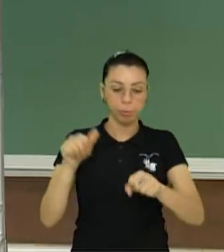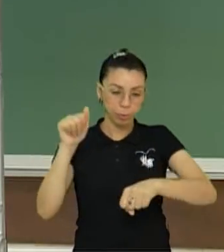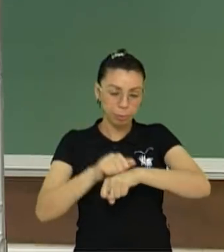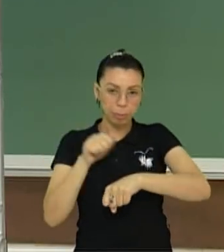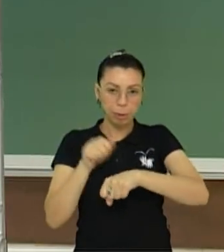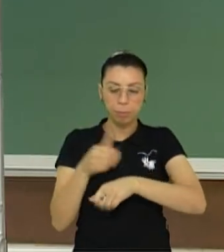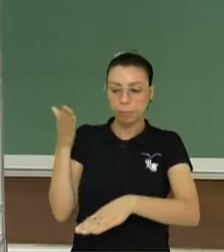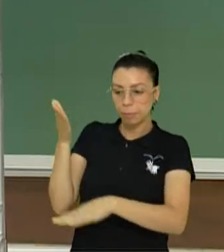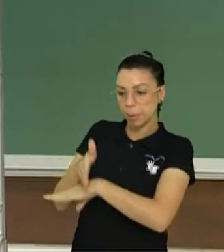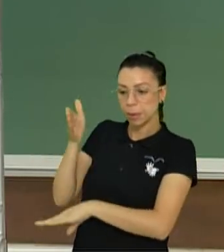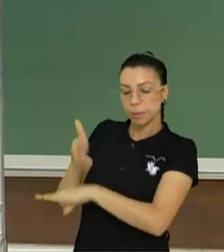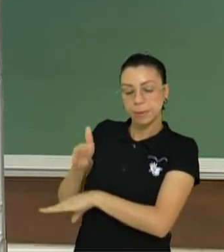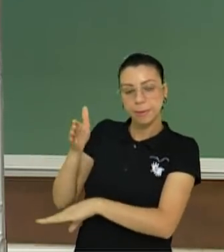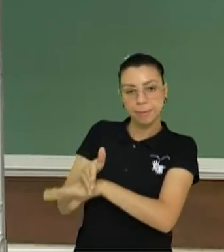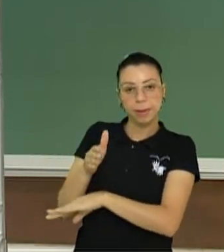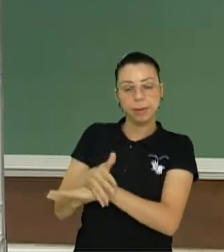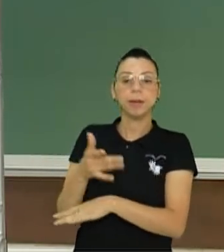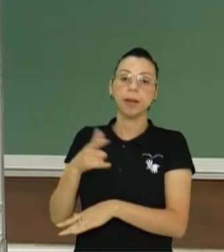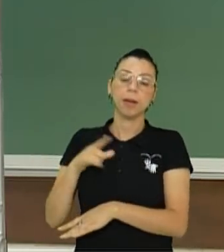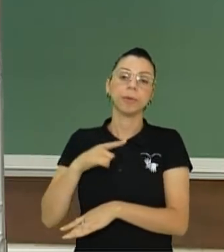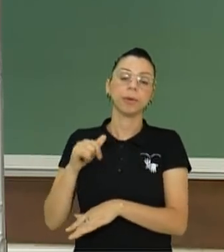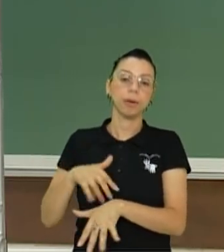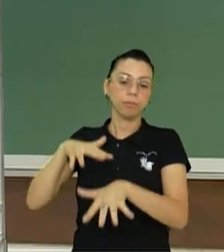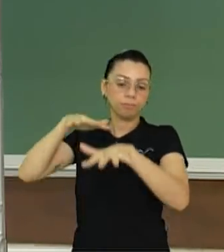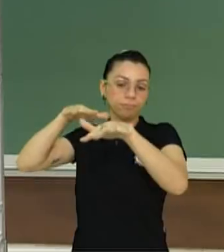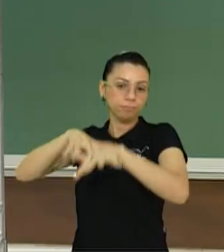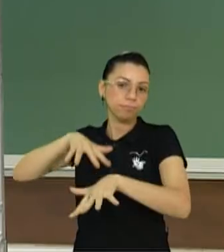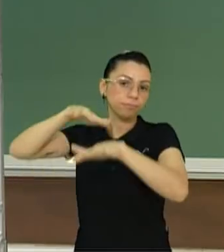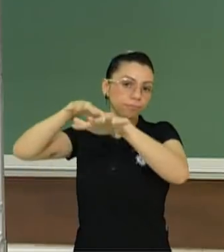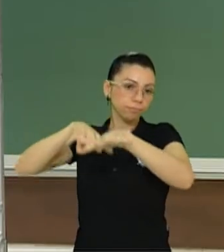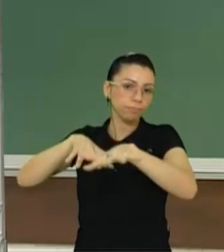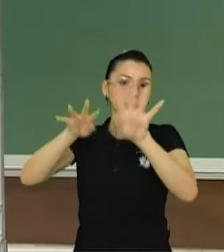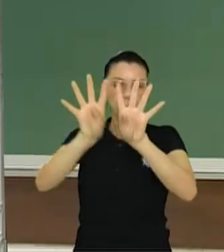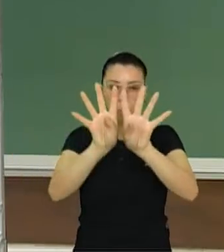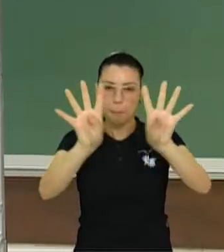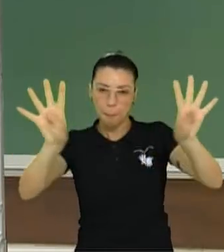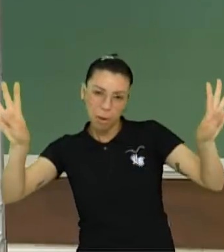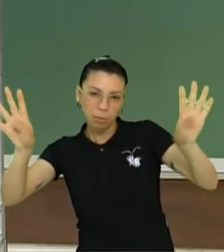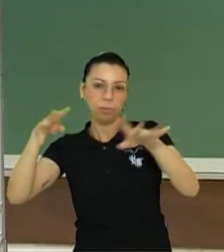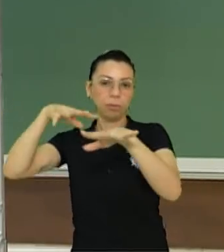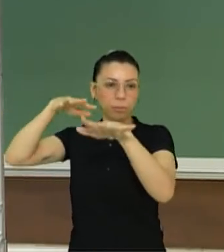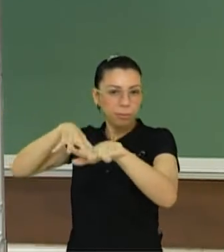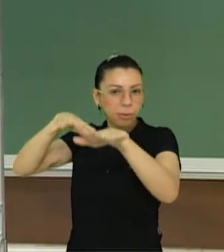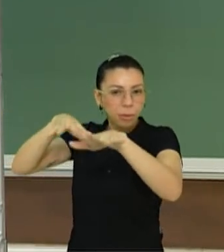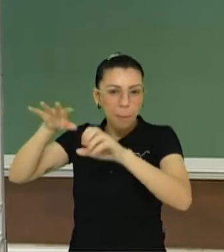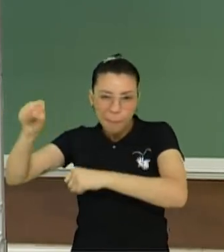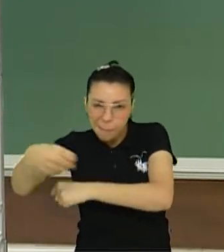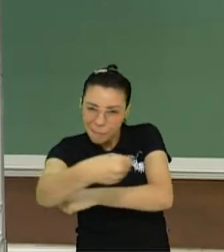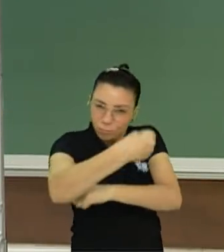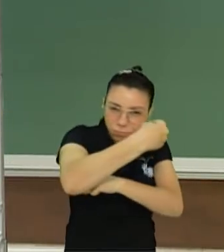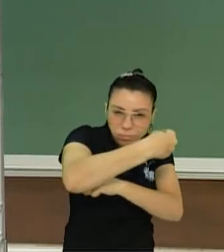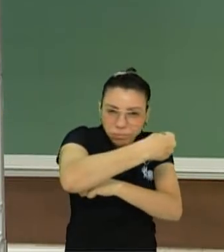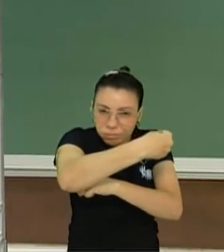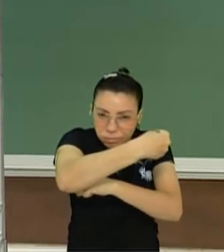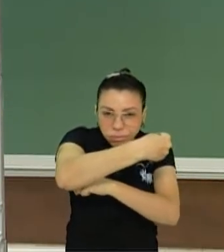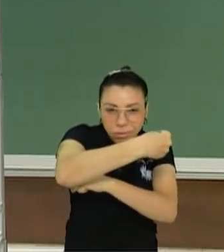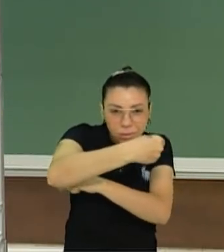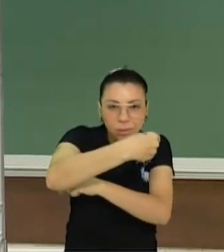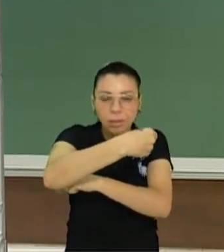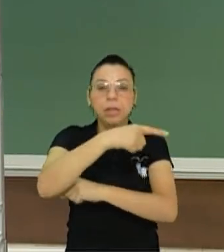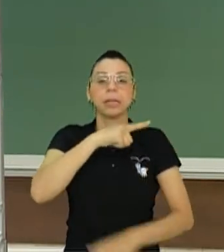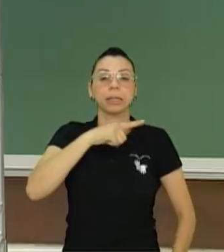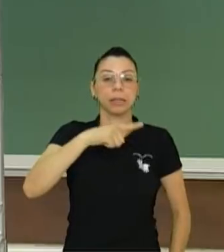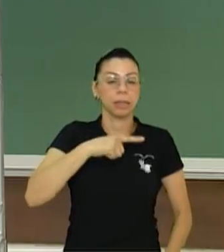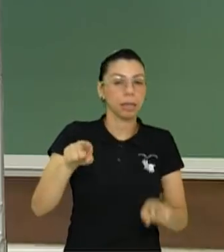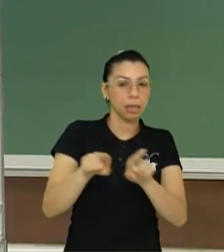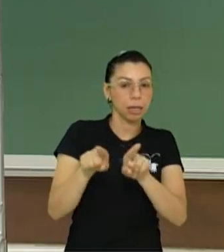infantaria. Infantaria são soldados que andam a pé, que fazem aquela linha de falange, de soldados de escudos na frente. E tem